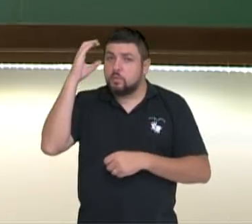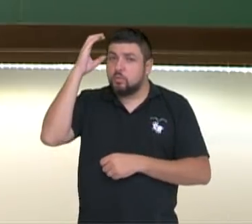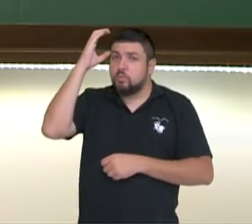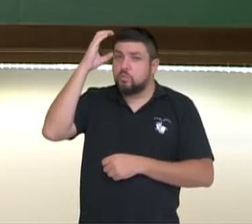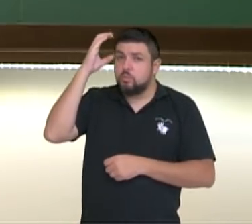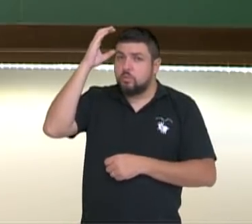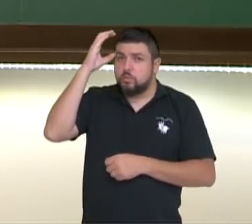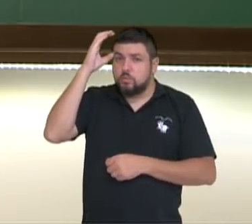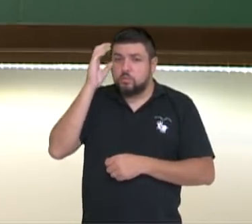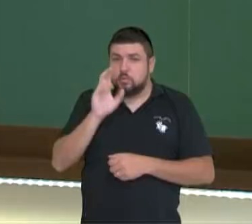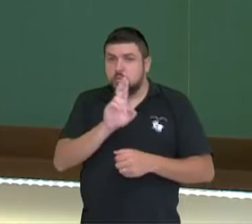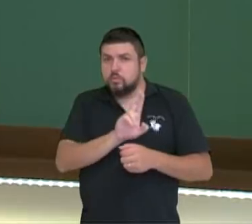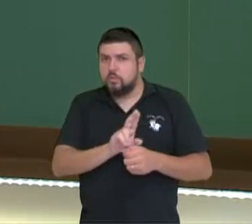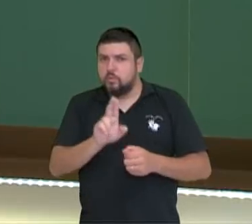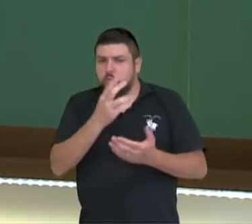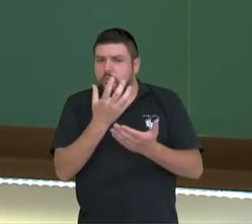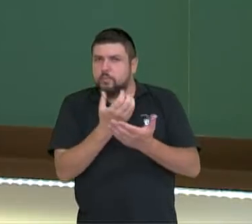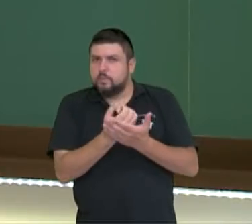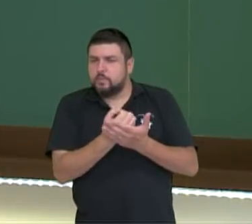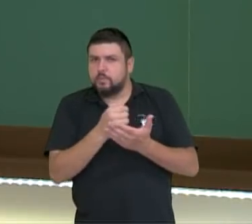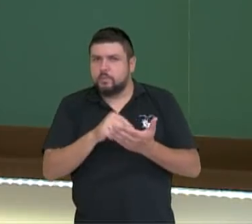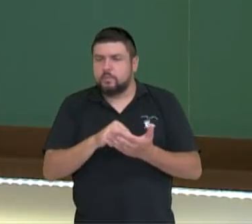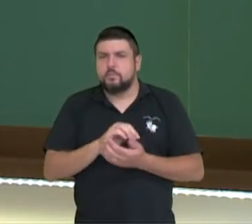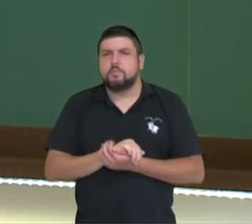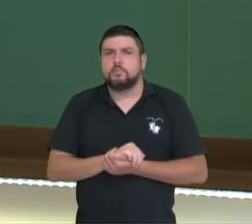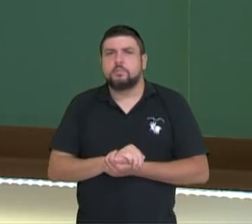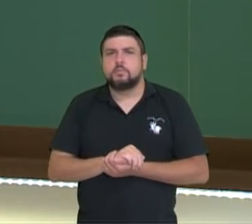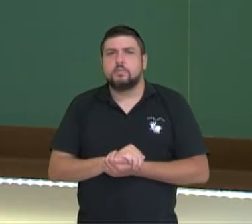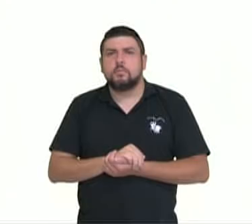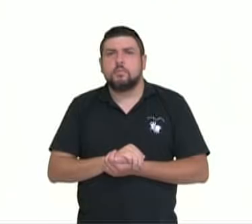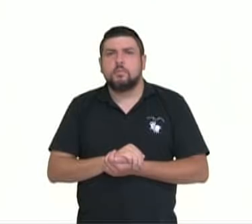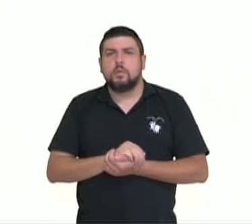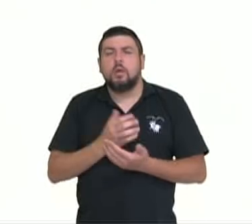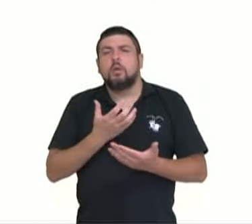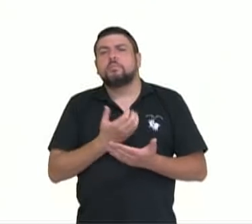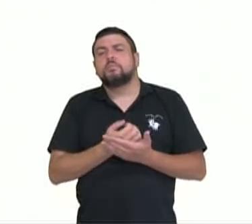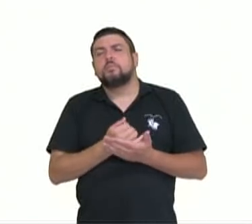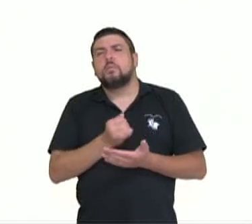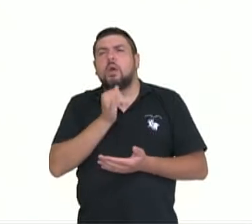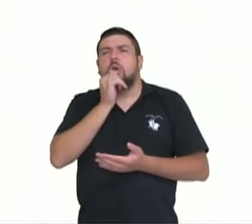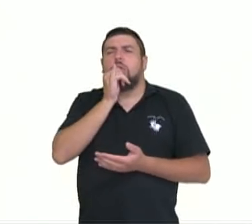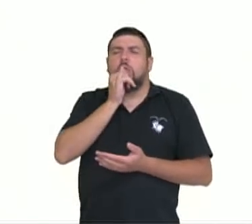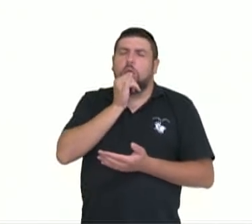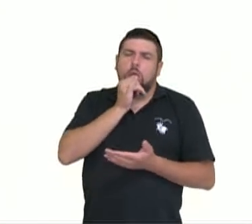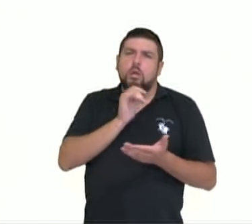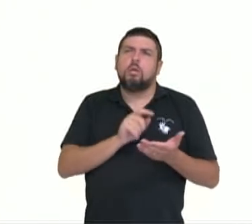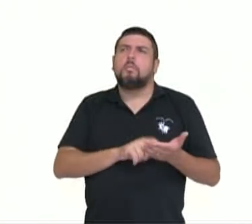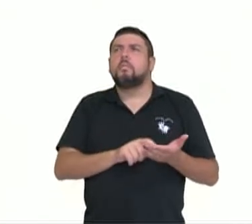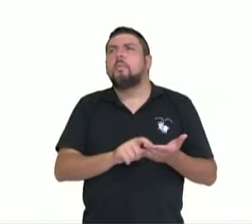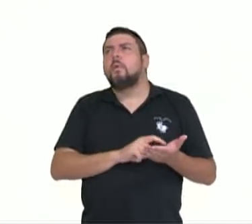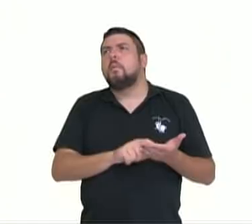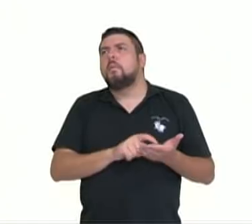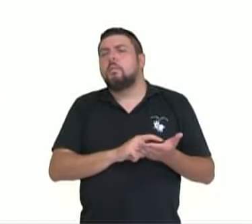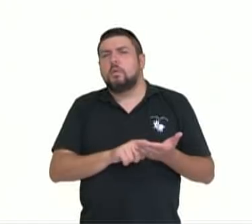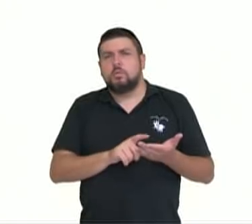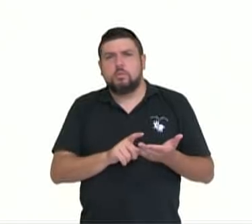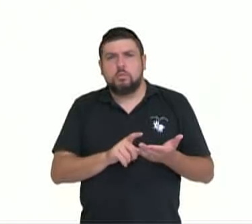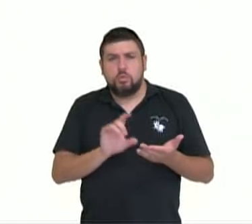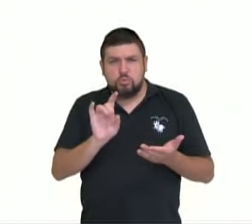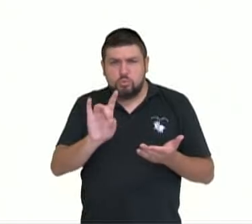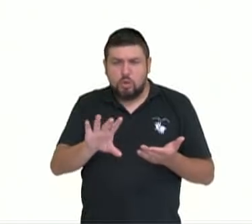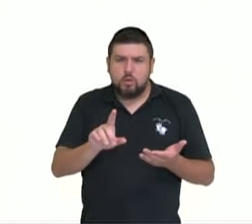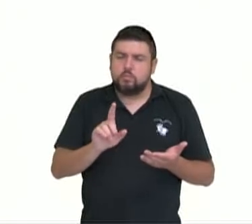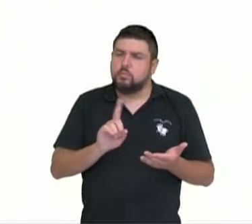Olha só. Primeiro, usar um aplicativo só por usar é muito pouco. Ele deve sempre trazer um